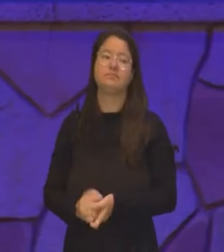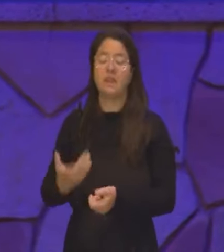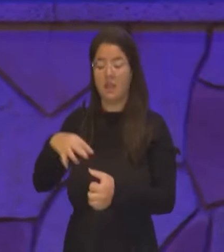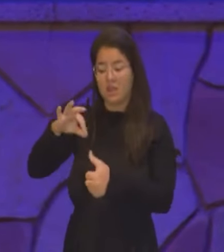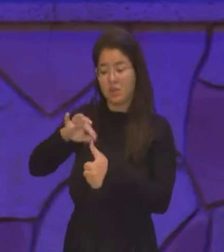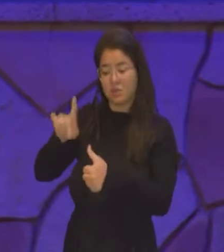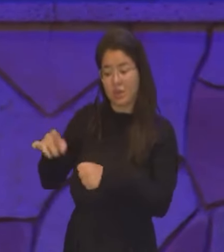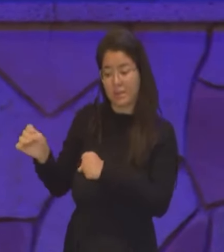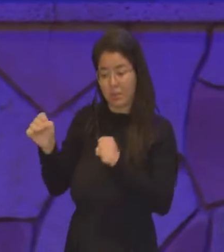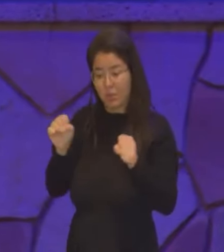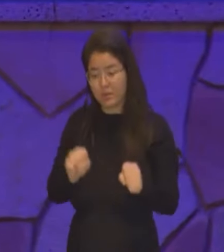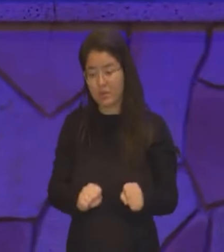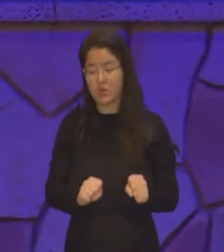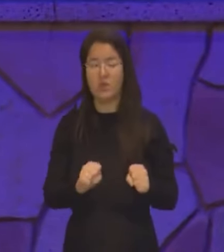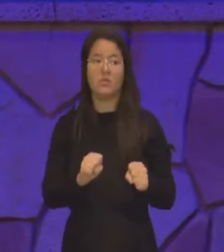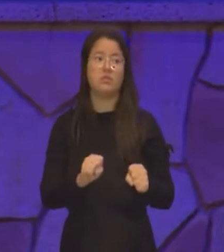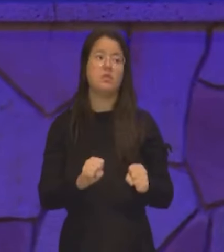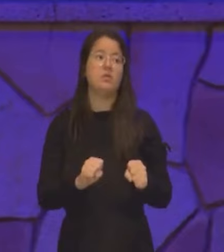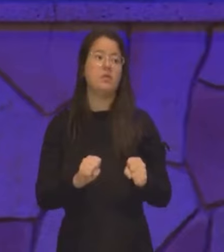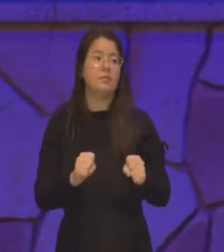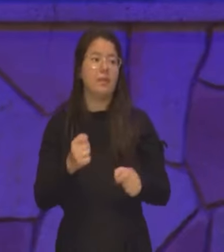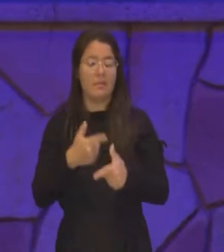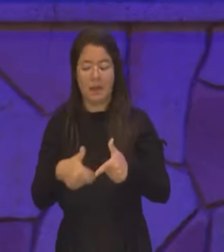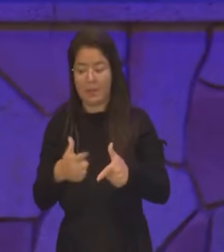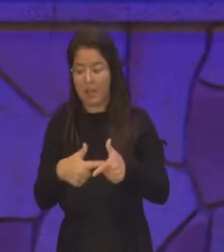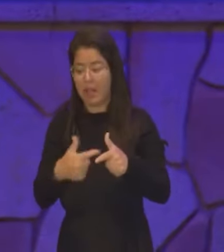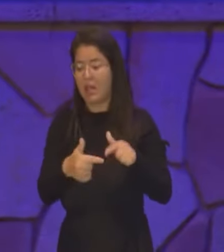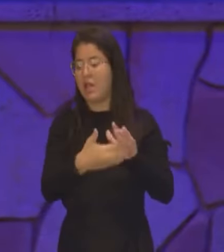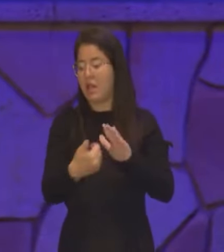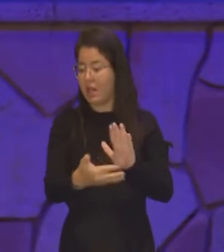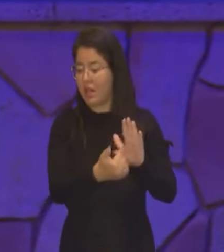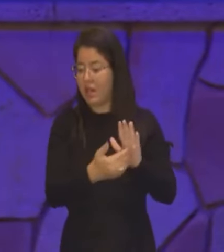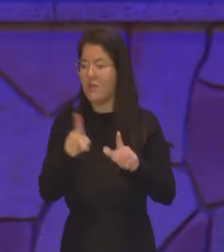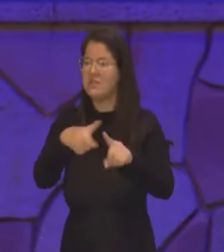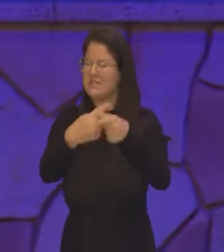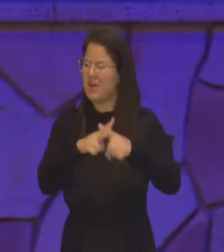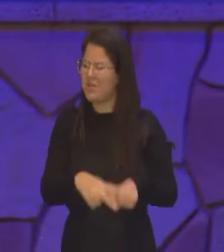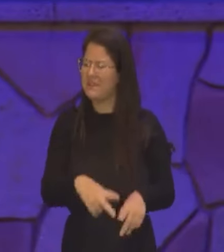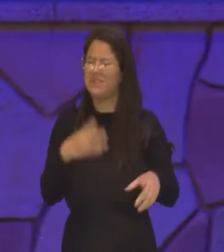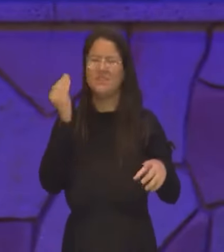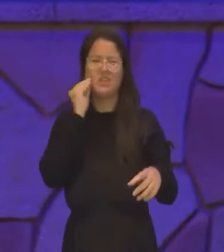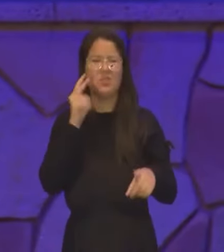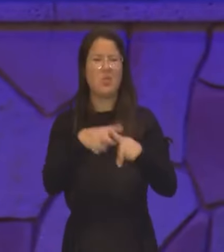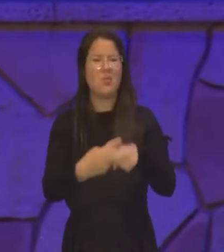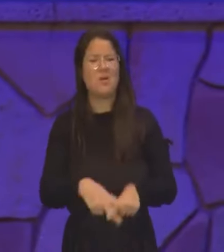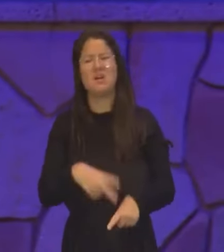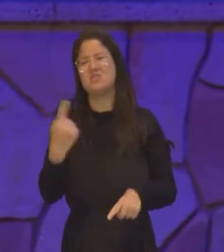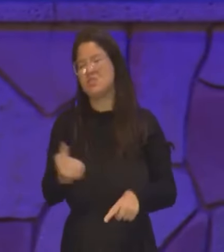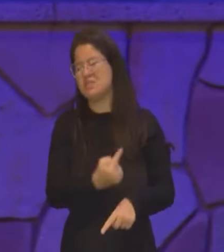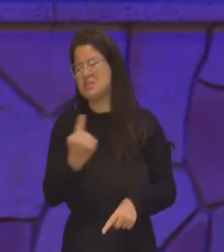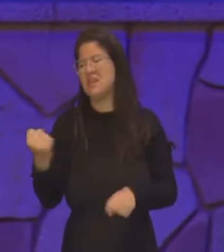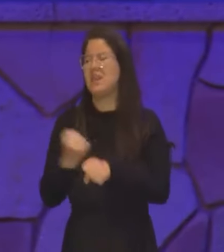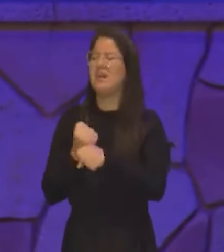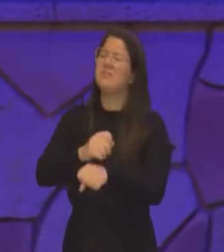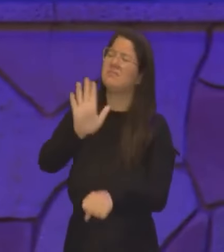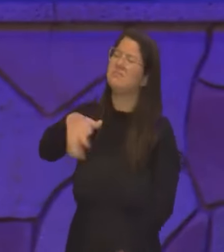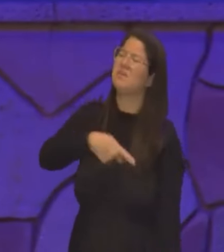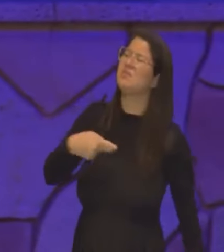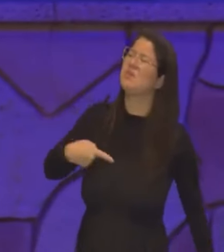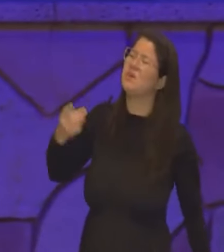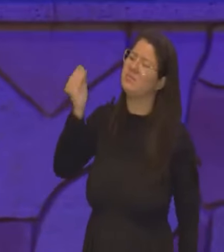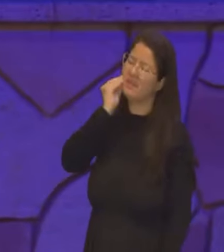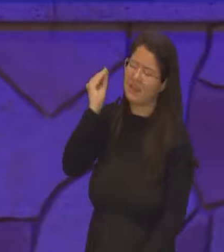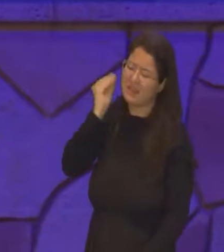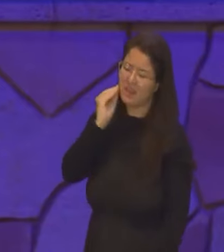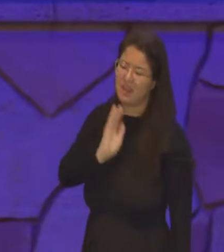Cristo é poderoso para remover o caos que você tentou arrumar sozinho por anos na sua vida. Pastor, eu tenho tentado mudar